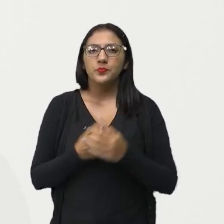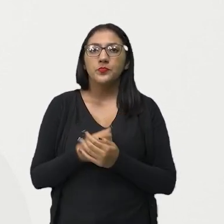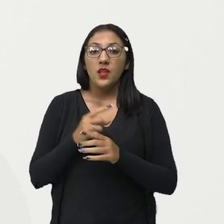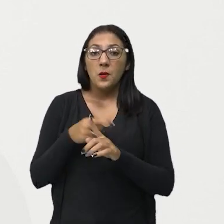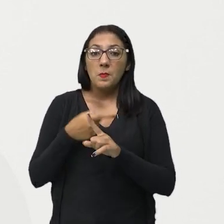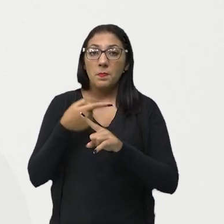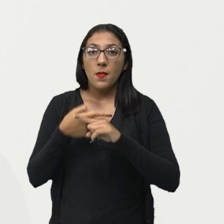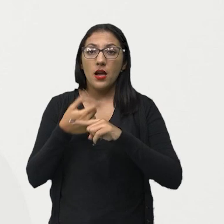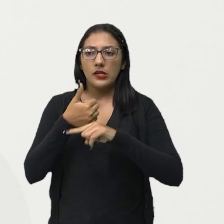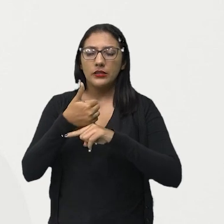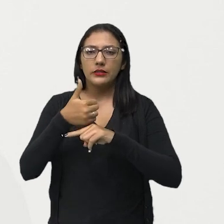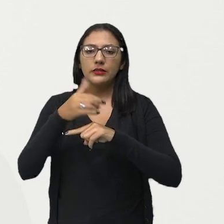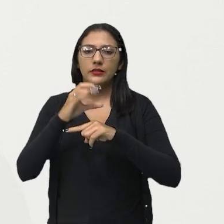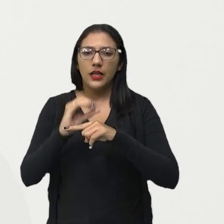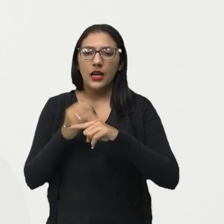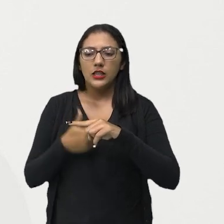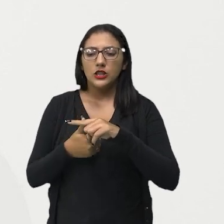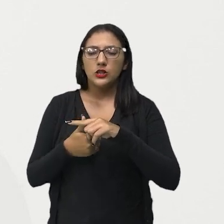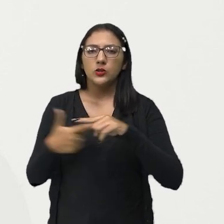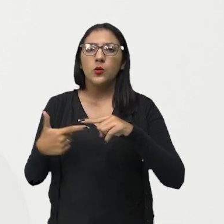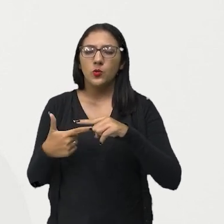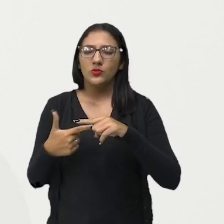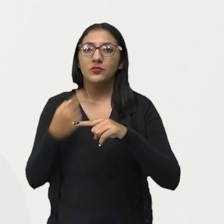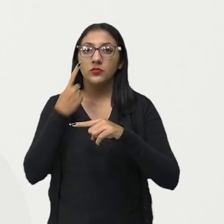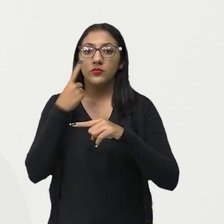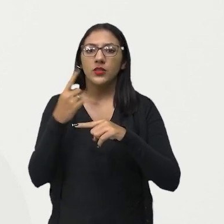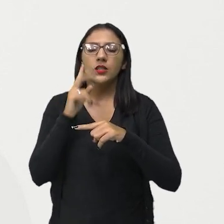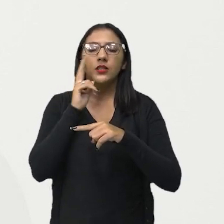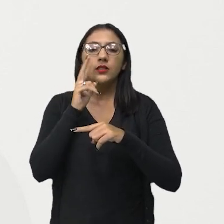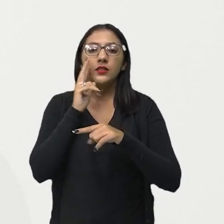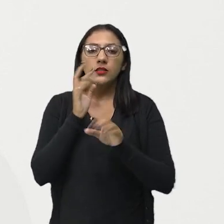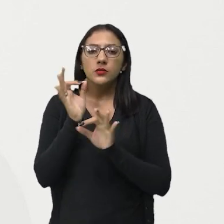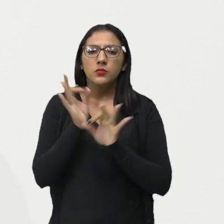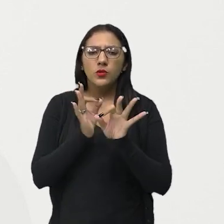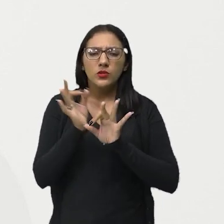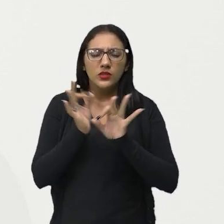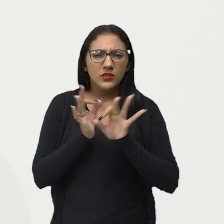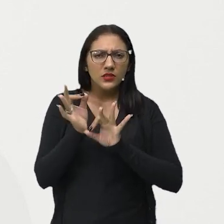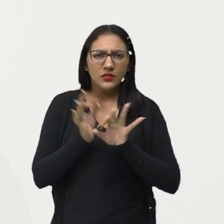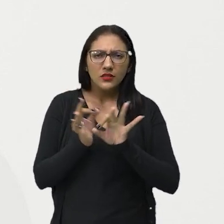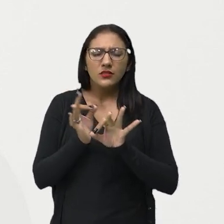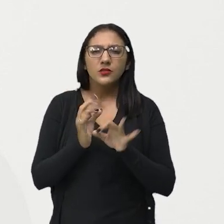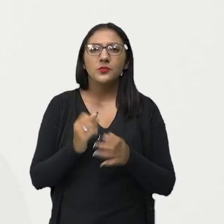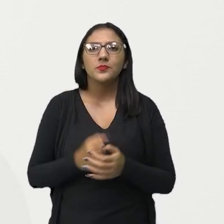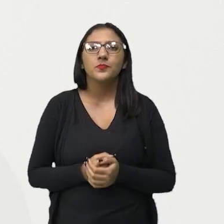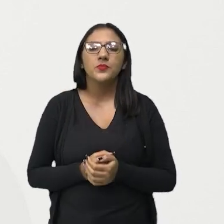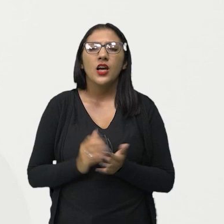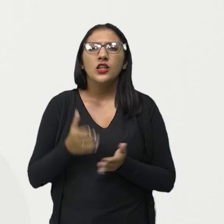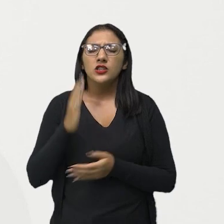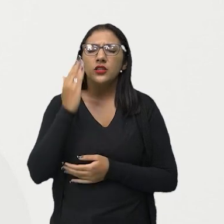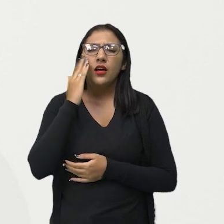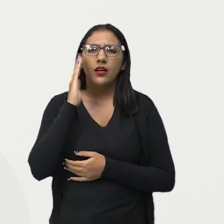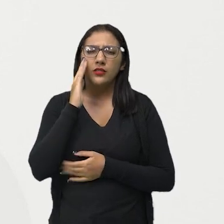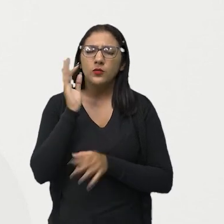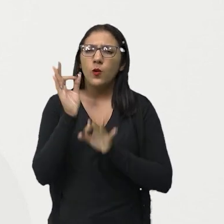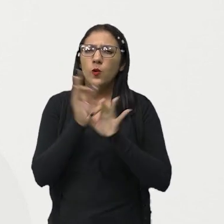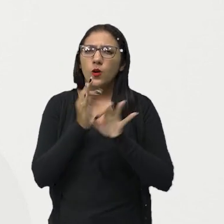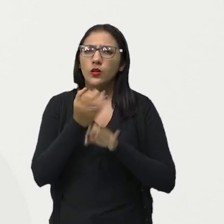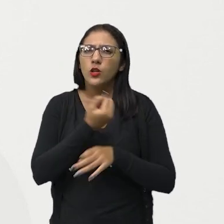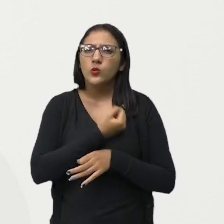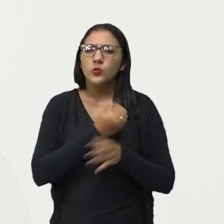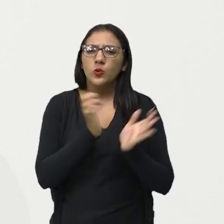somado com 10 sobre 12, também negativo. Lembrando que nós estamos aí, nós já temos conhecimento aí dos